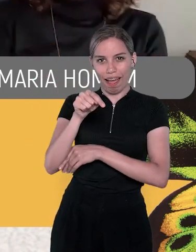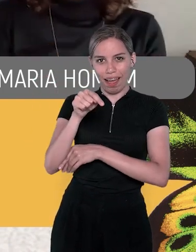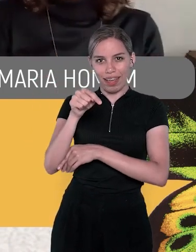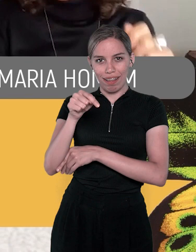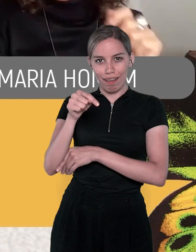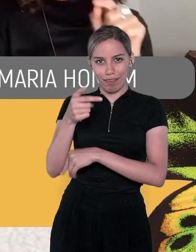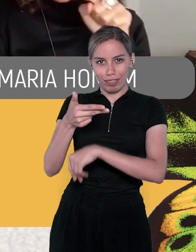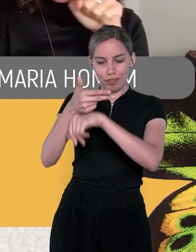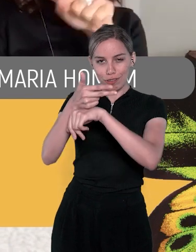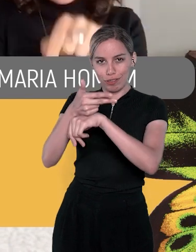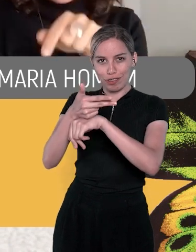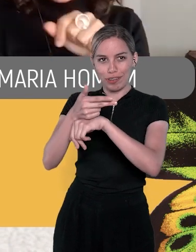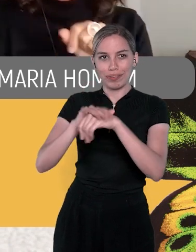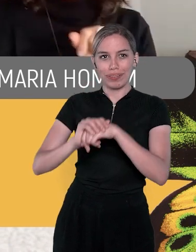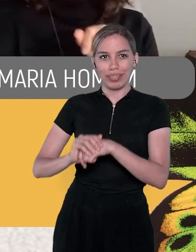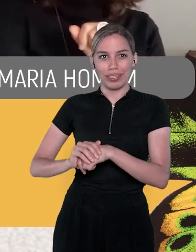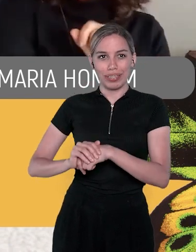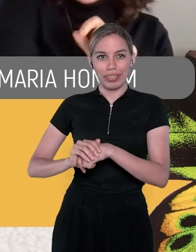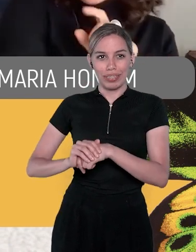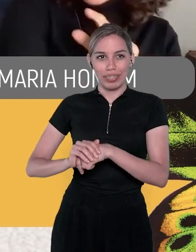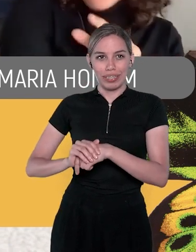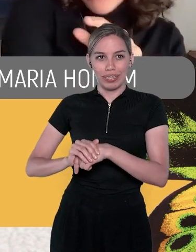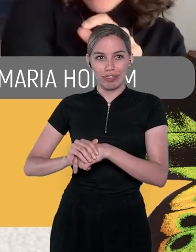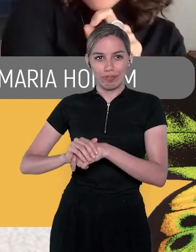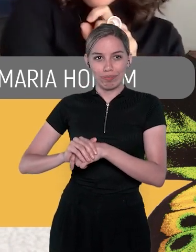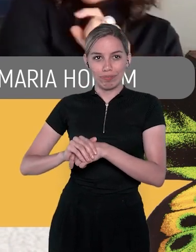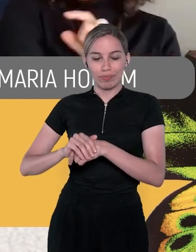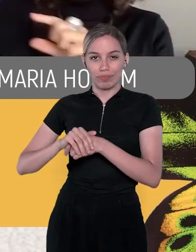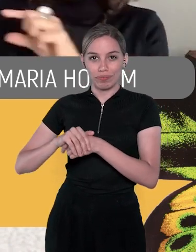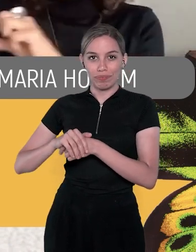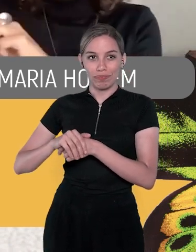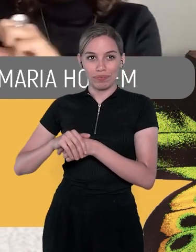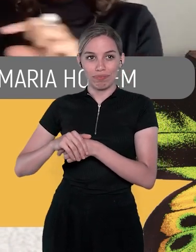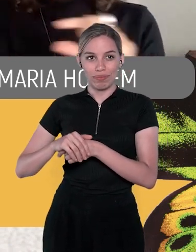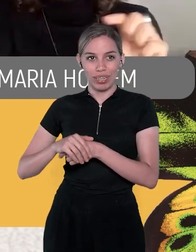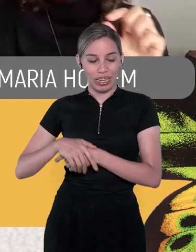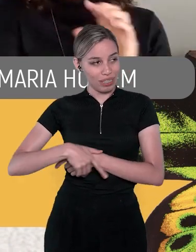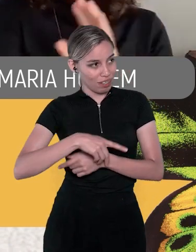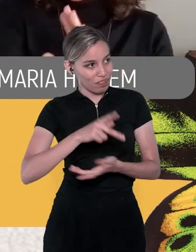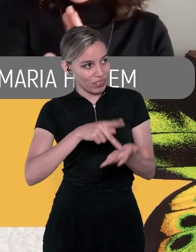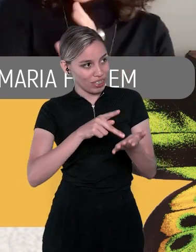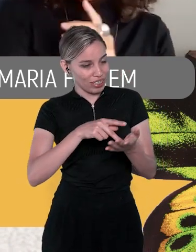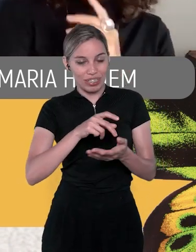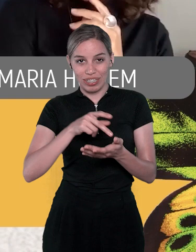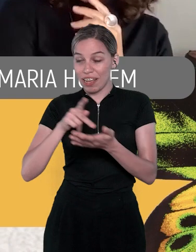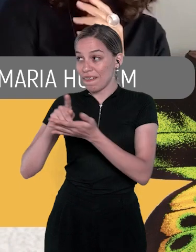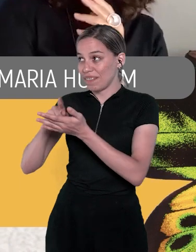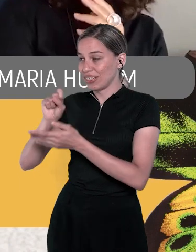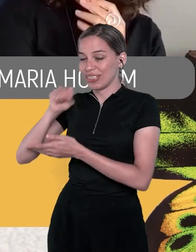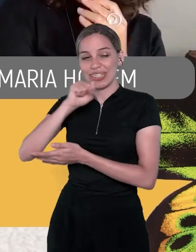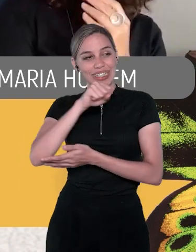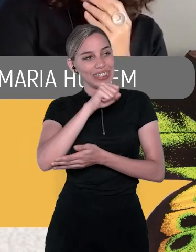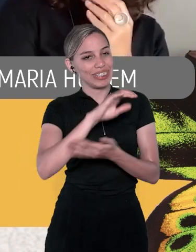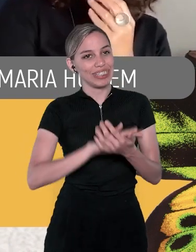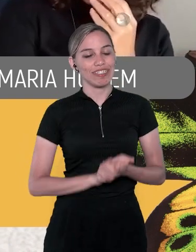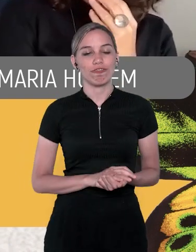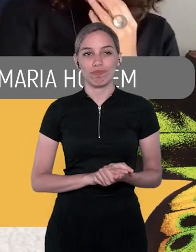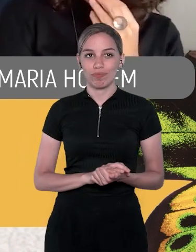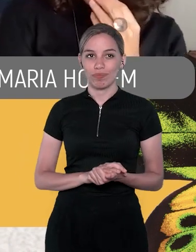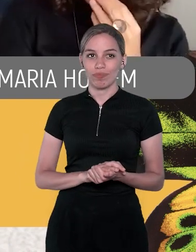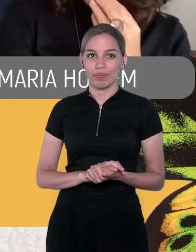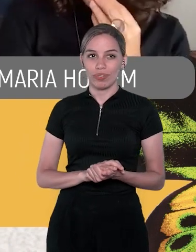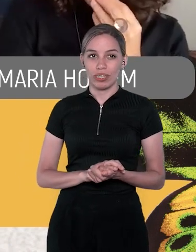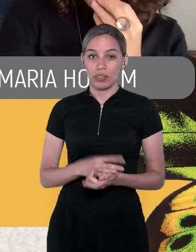uma pílula, porque essa não é, Sérgio? A gente fosse exatamente. É isso mesmo que deu